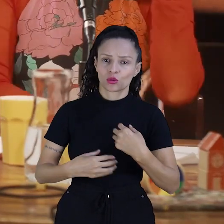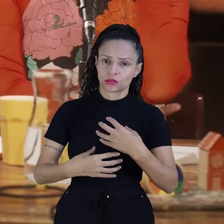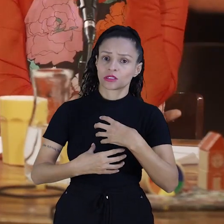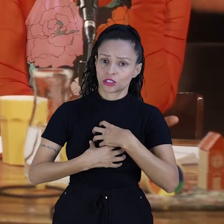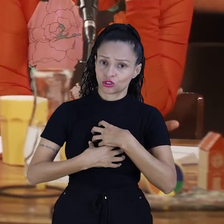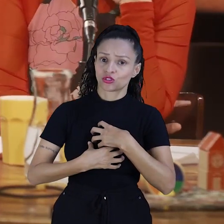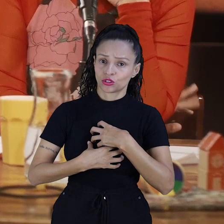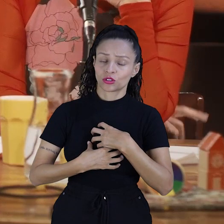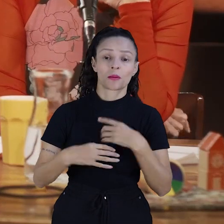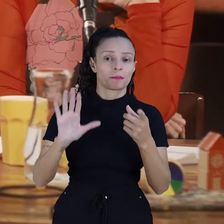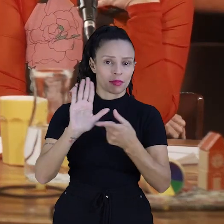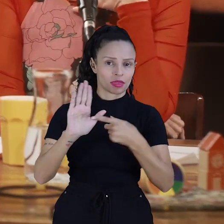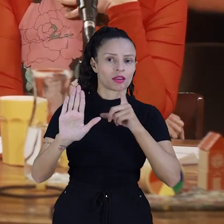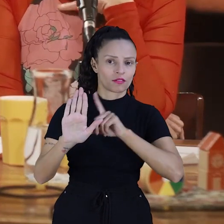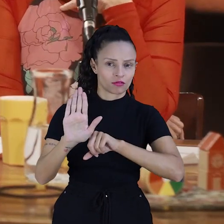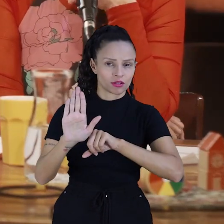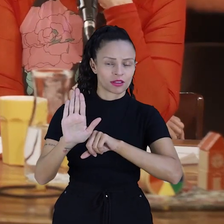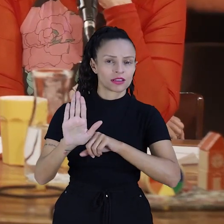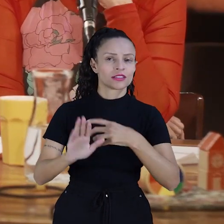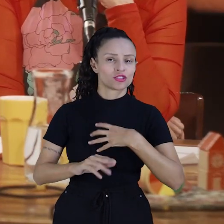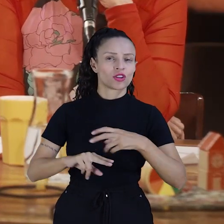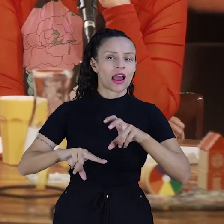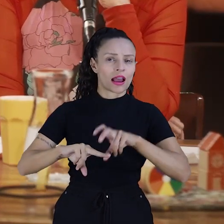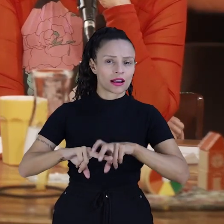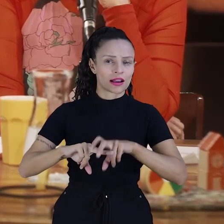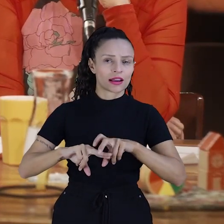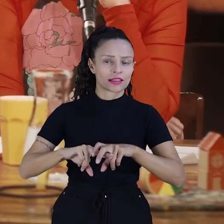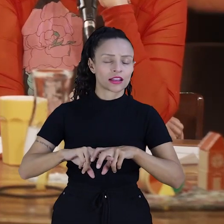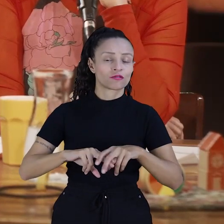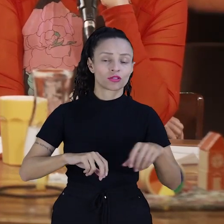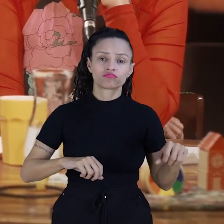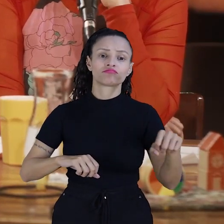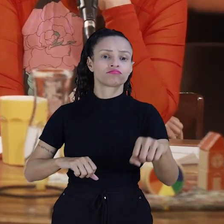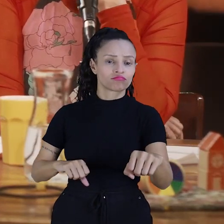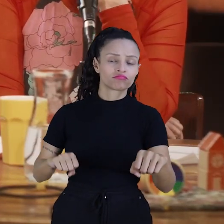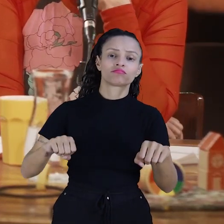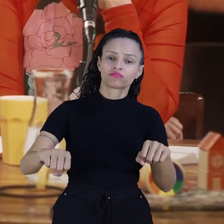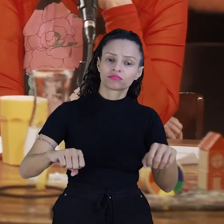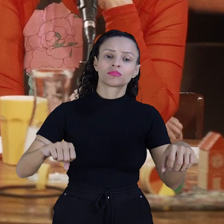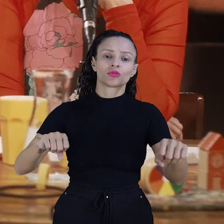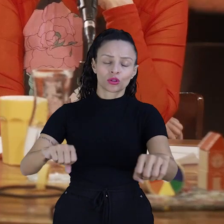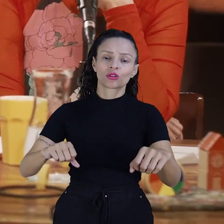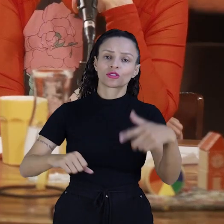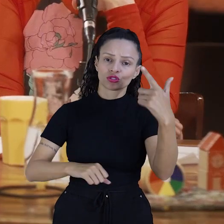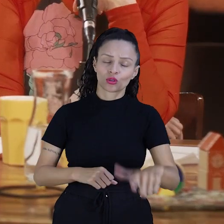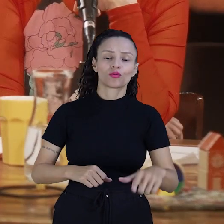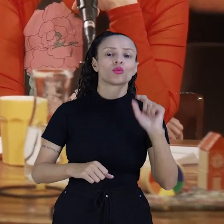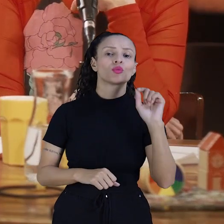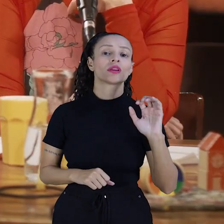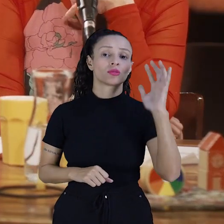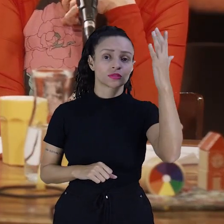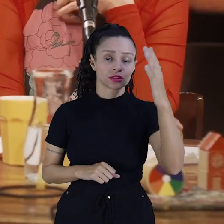sentindo, só uma metáfora, que as cadeiras foram entrando de novo. Uhum. Entende? O que